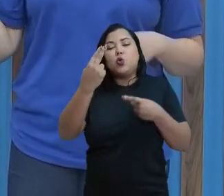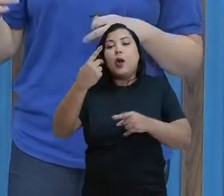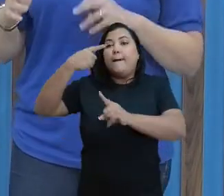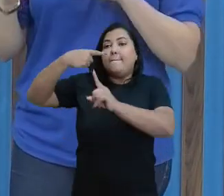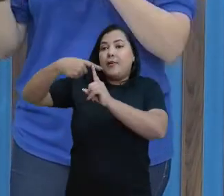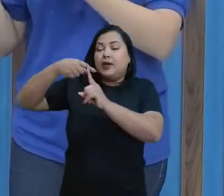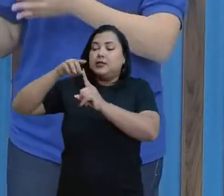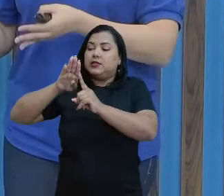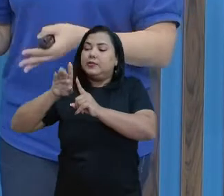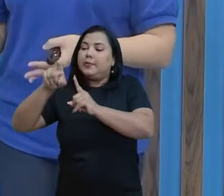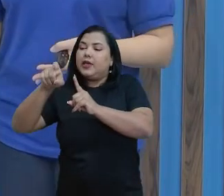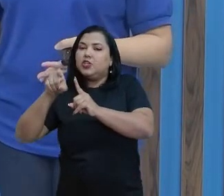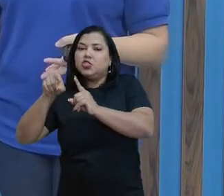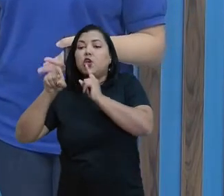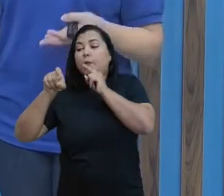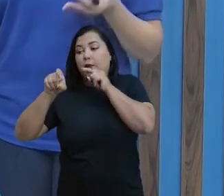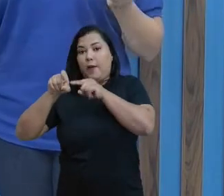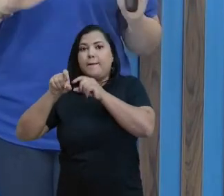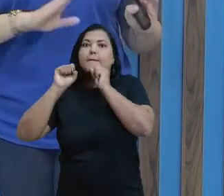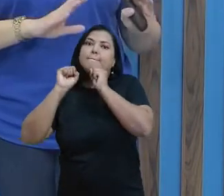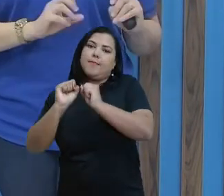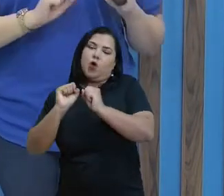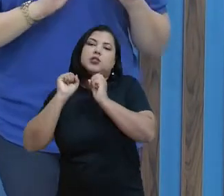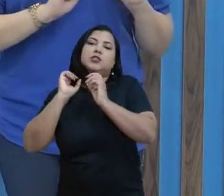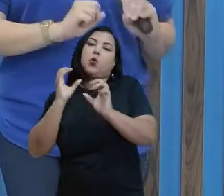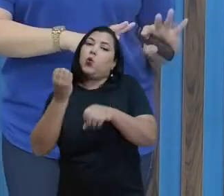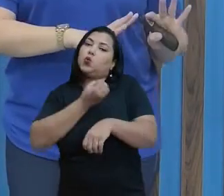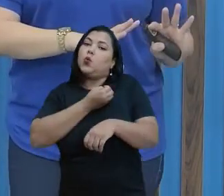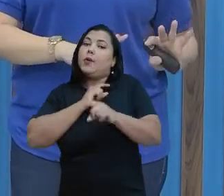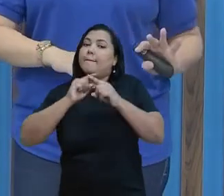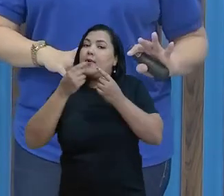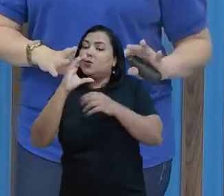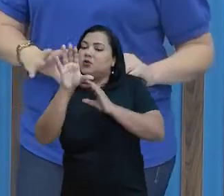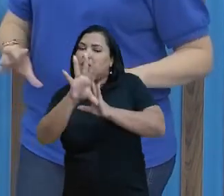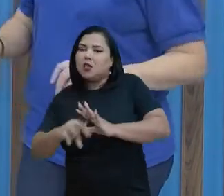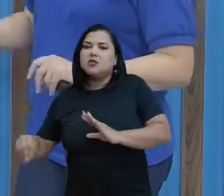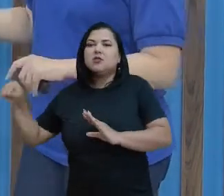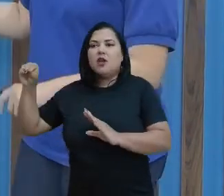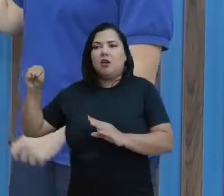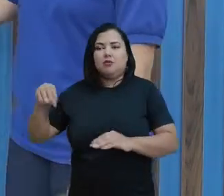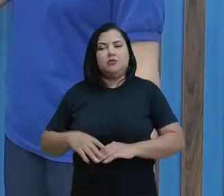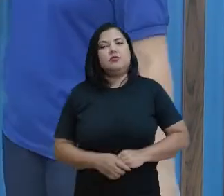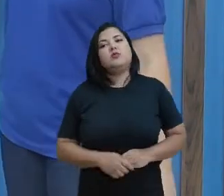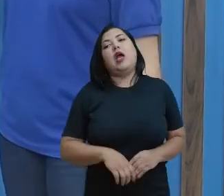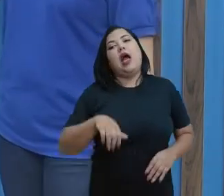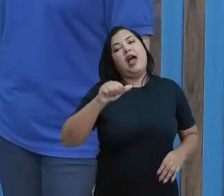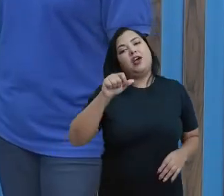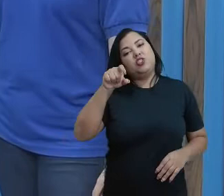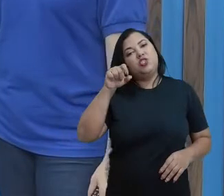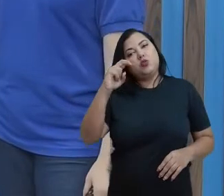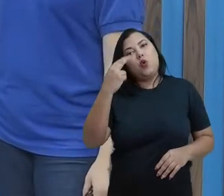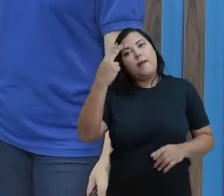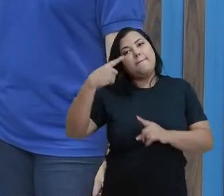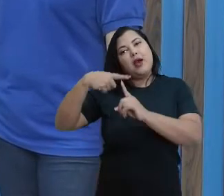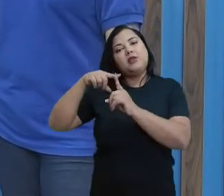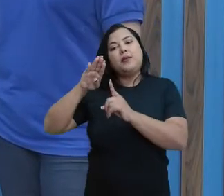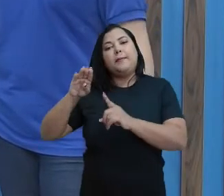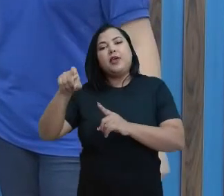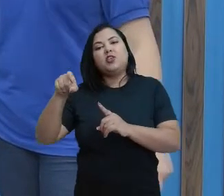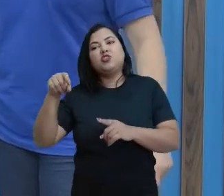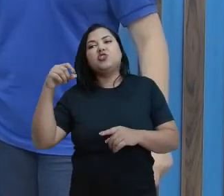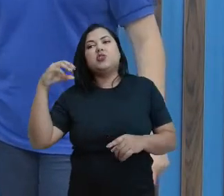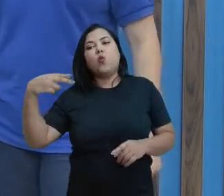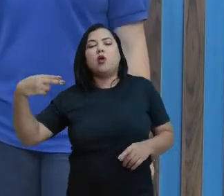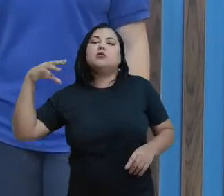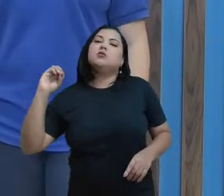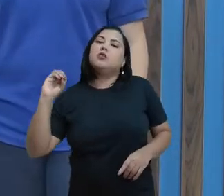B agora ele pode ser um número, mas o C ele saiu da minha equação. Então, a gente tem ax quadrado mais